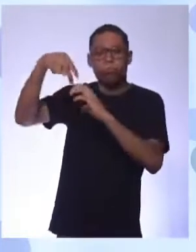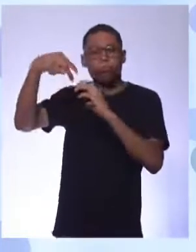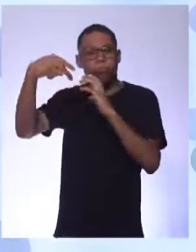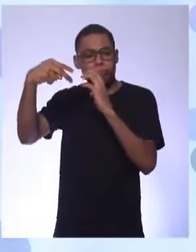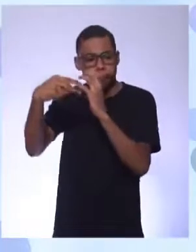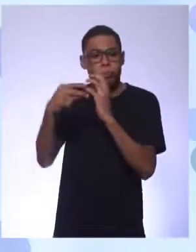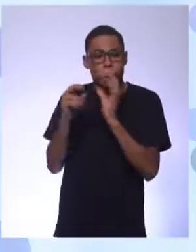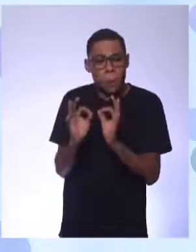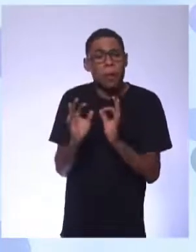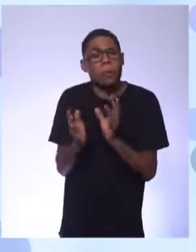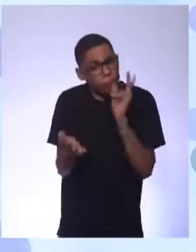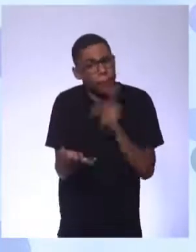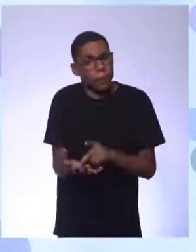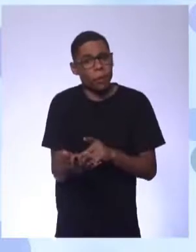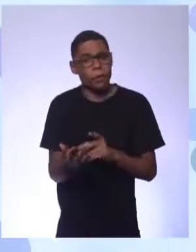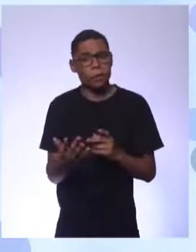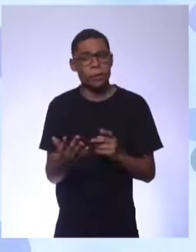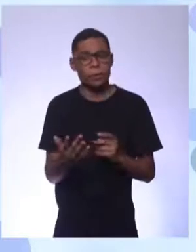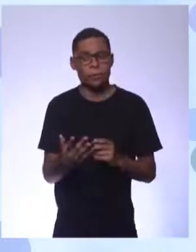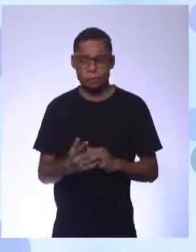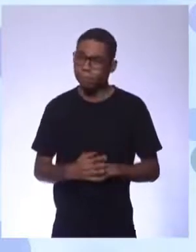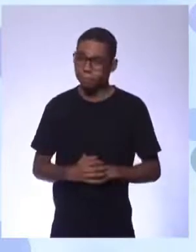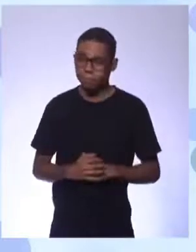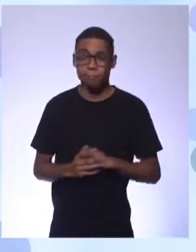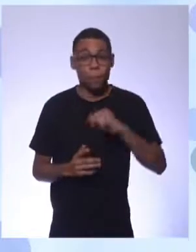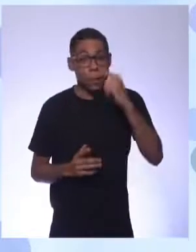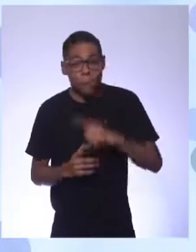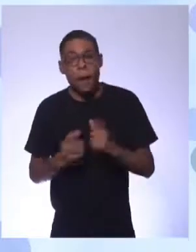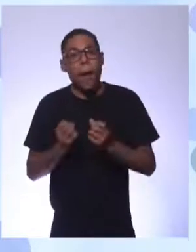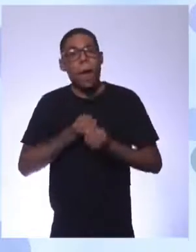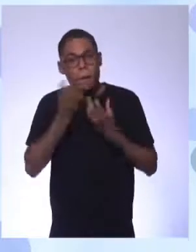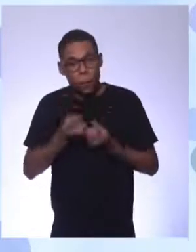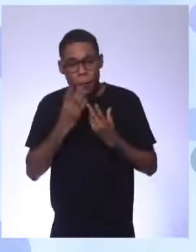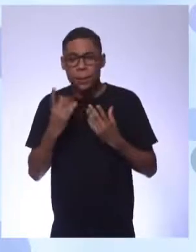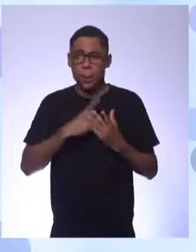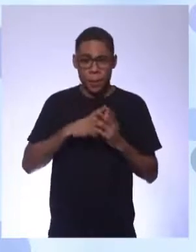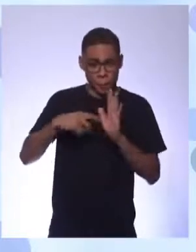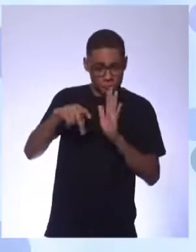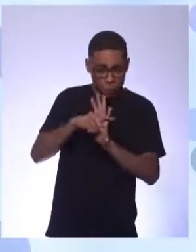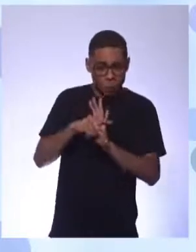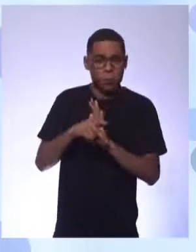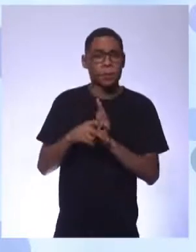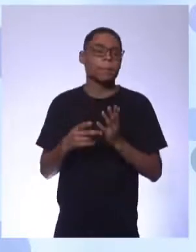Temos muitos documentos que comprovam isso. Ou seja, quanto mais informação temos a respeito,